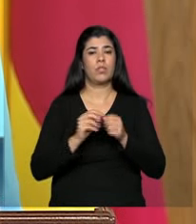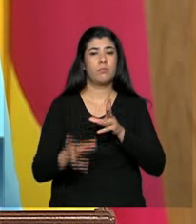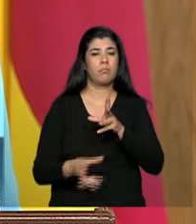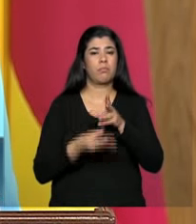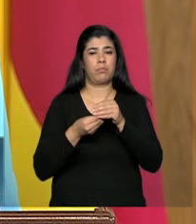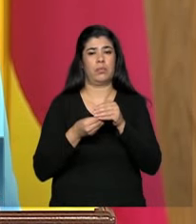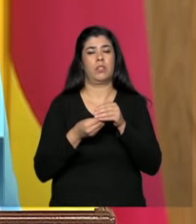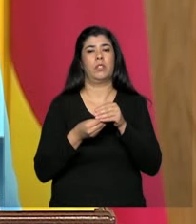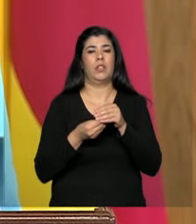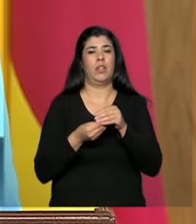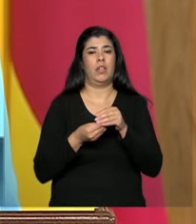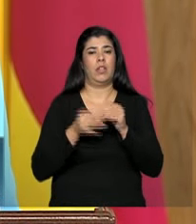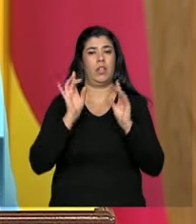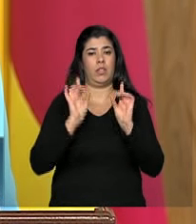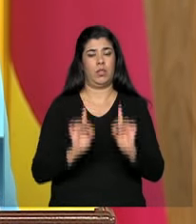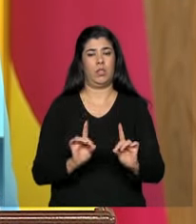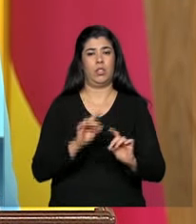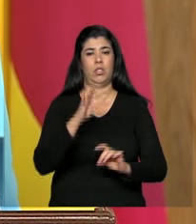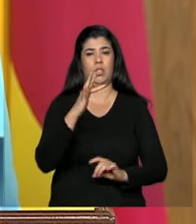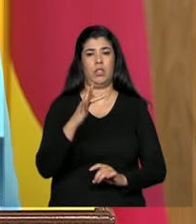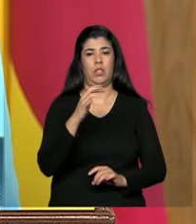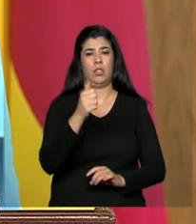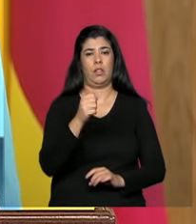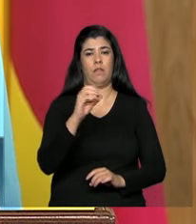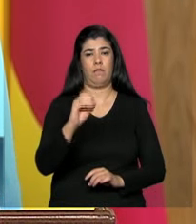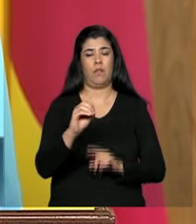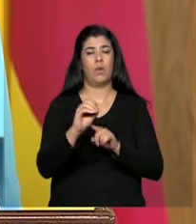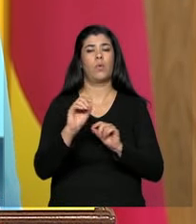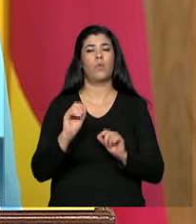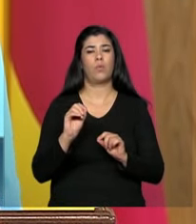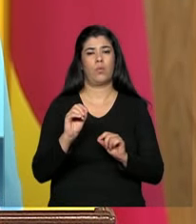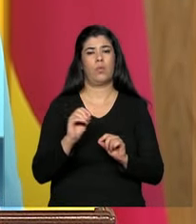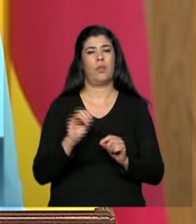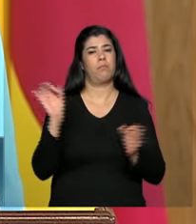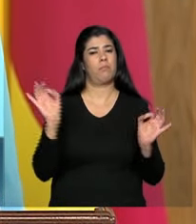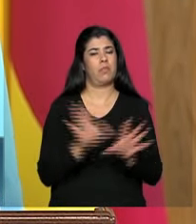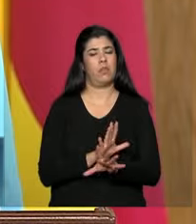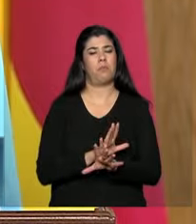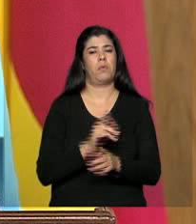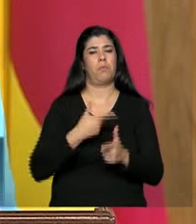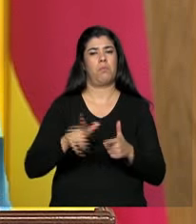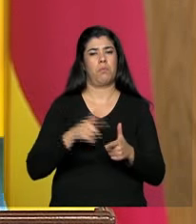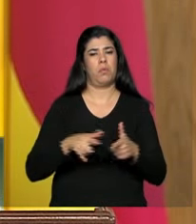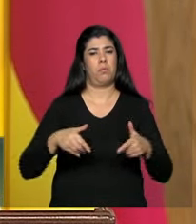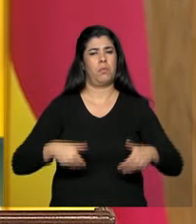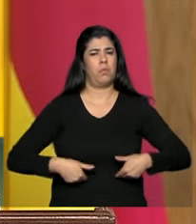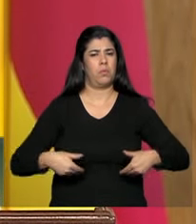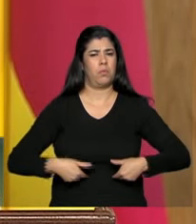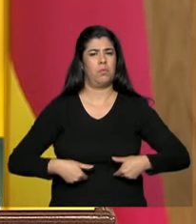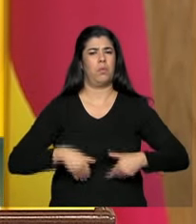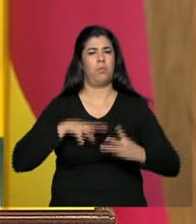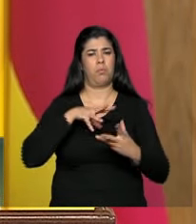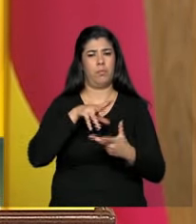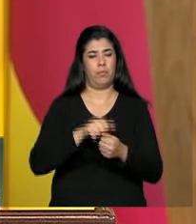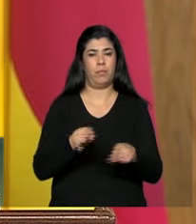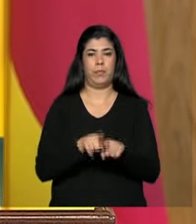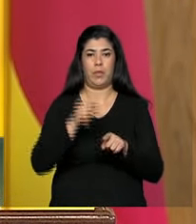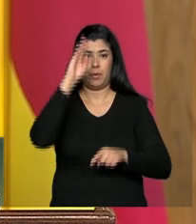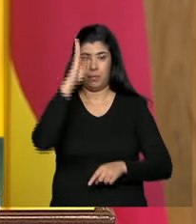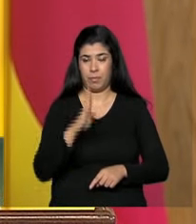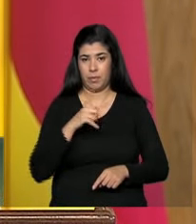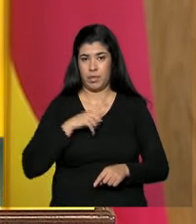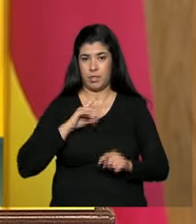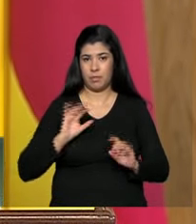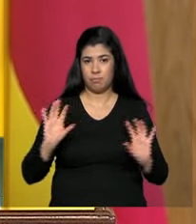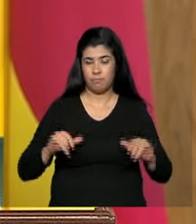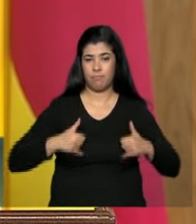das diretrizes da FAO para a eliminação da fome no mundo. O Brasil celebra ter saído